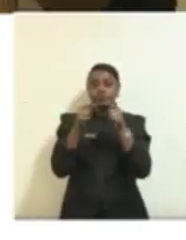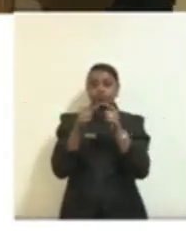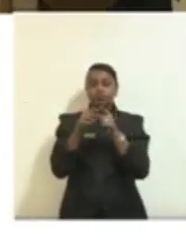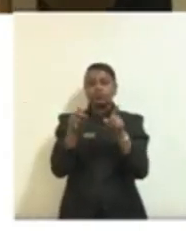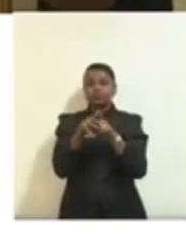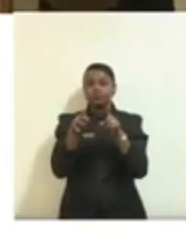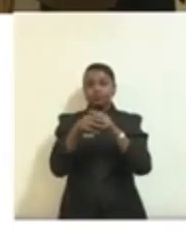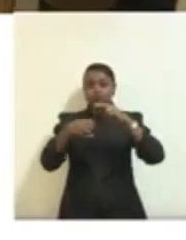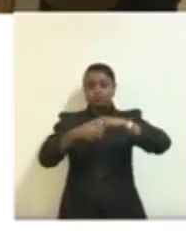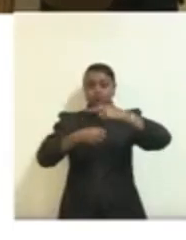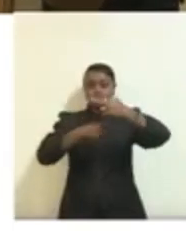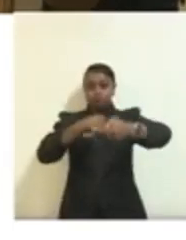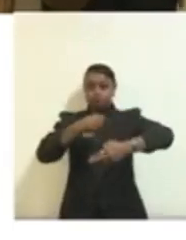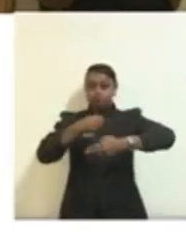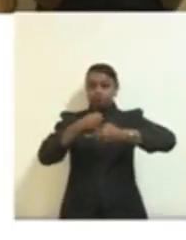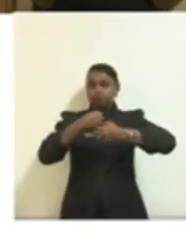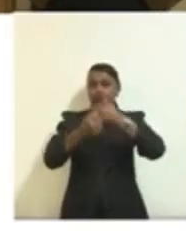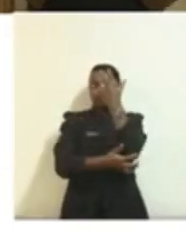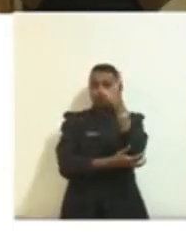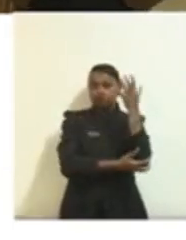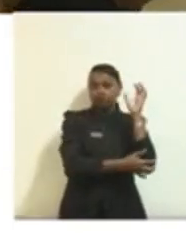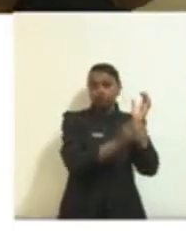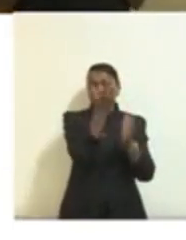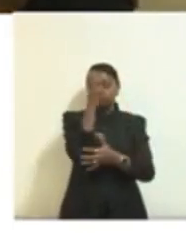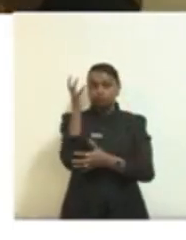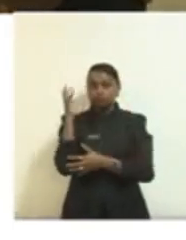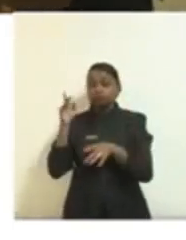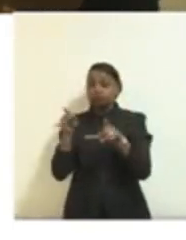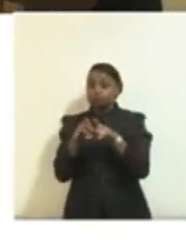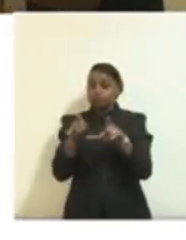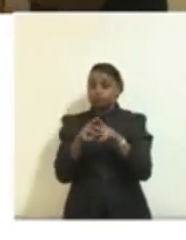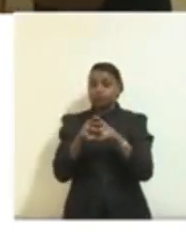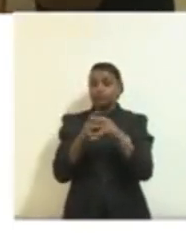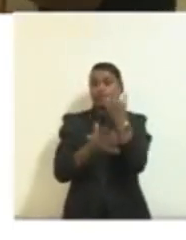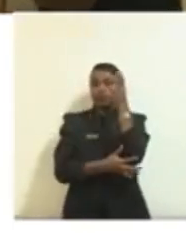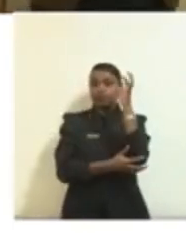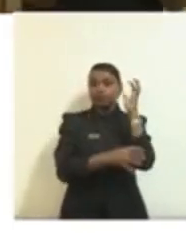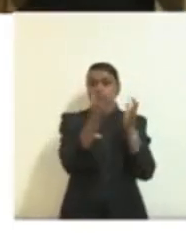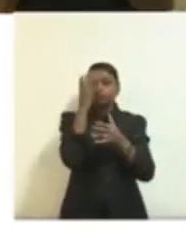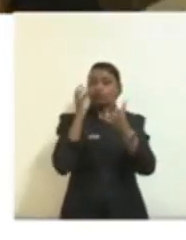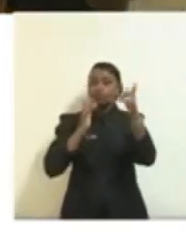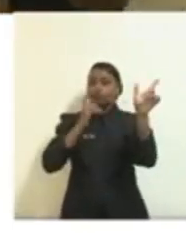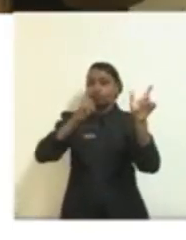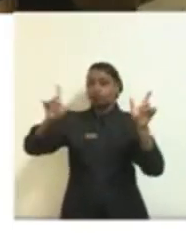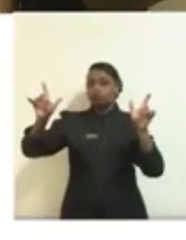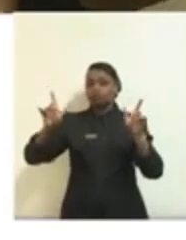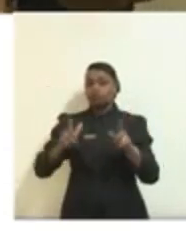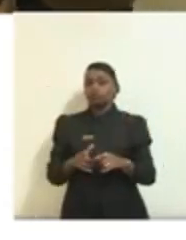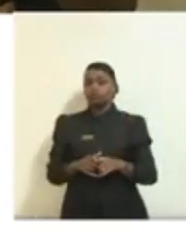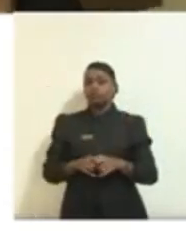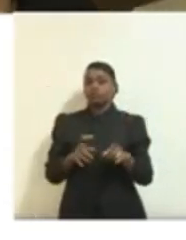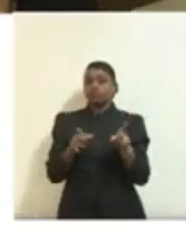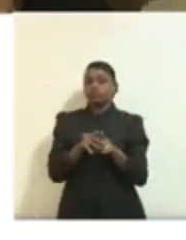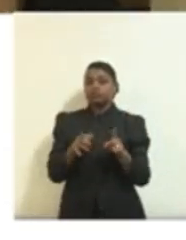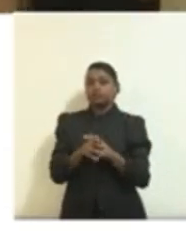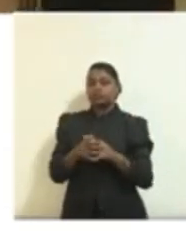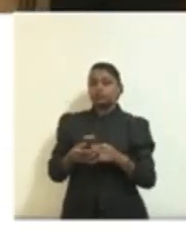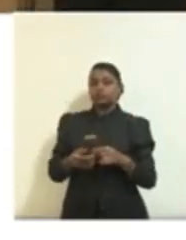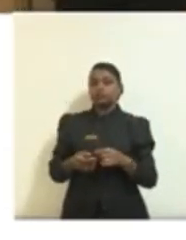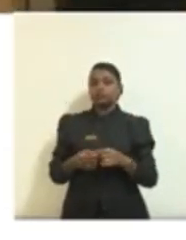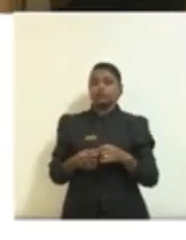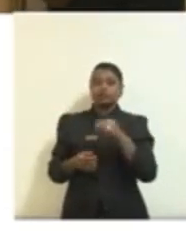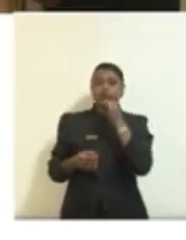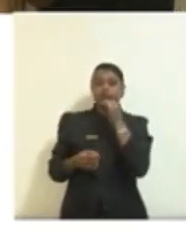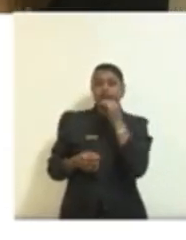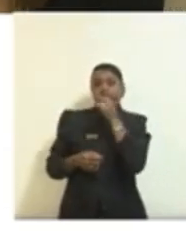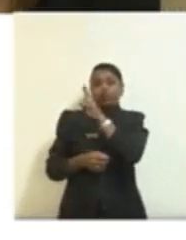de vegetação não florestal. Tá? Se quiser, pode falar desmatamento de florestas e supressão de vegetação não florestal, mas aí